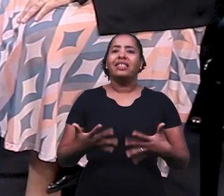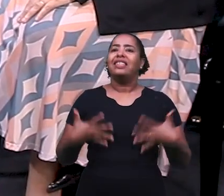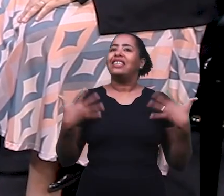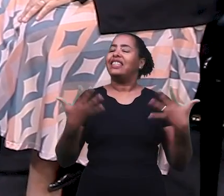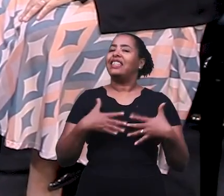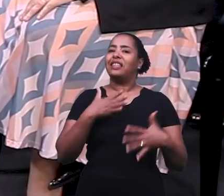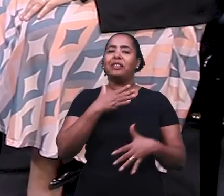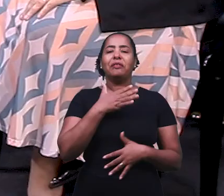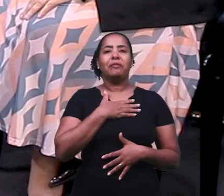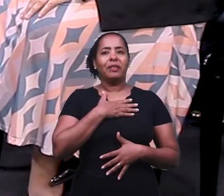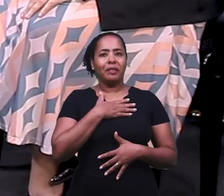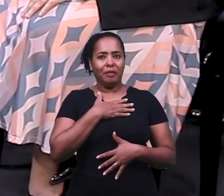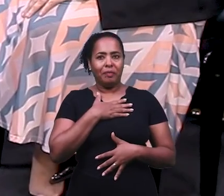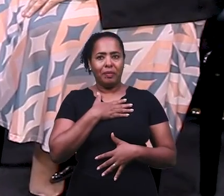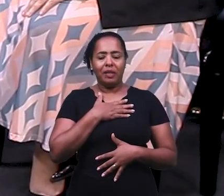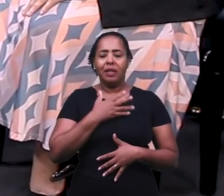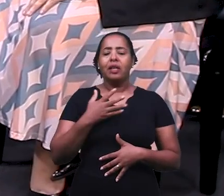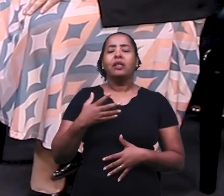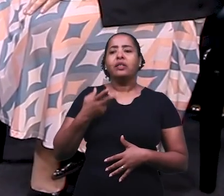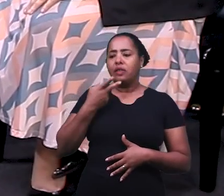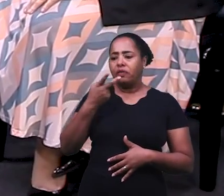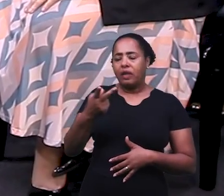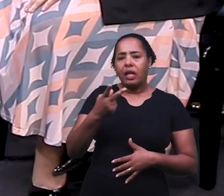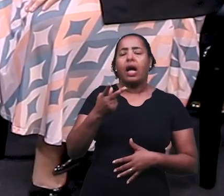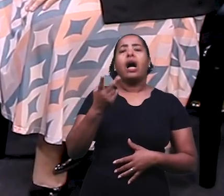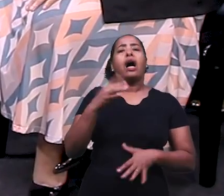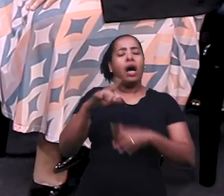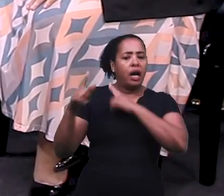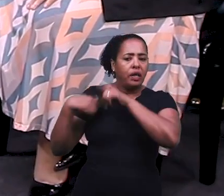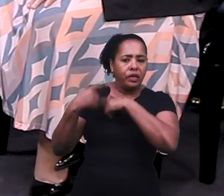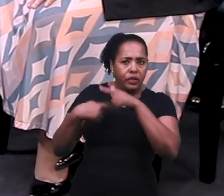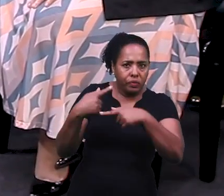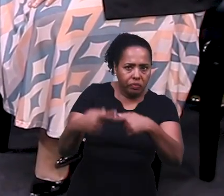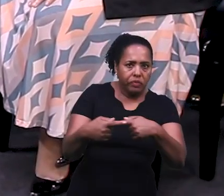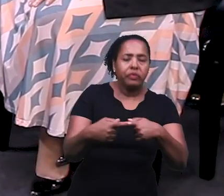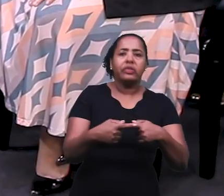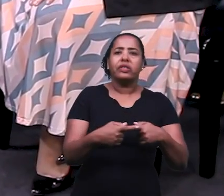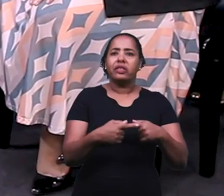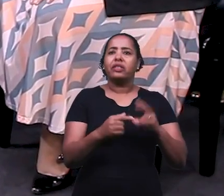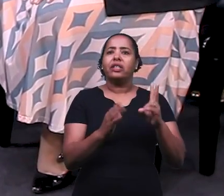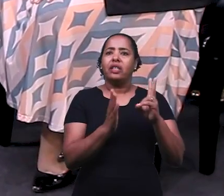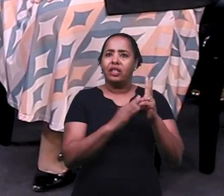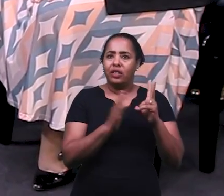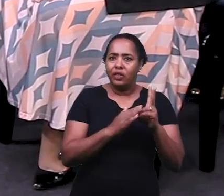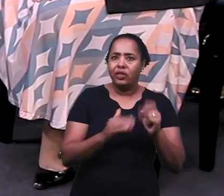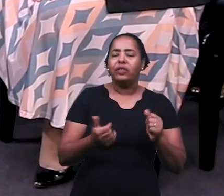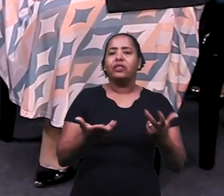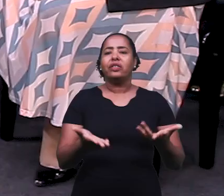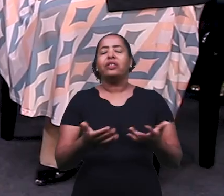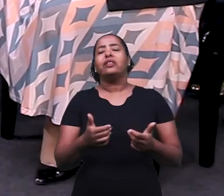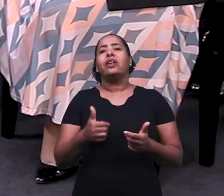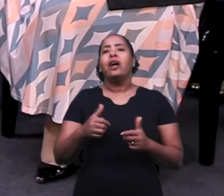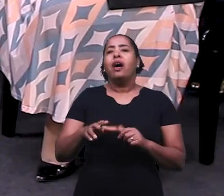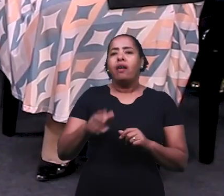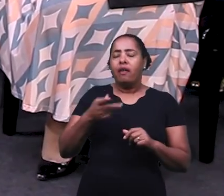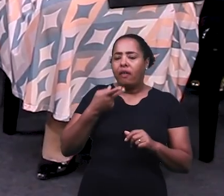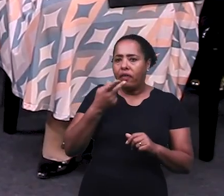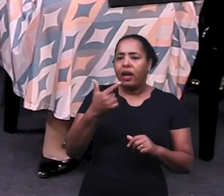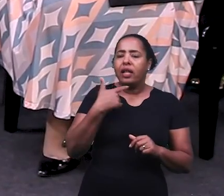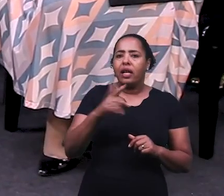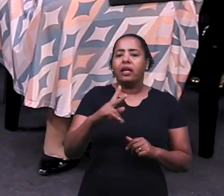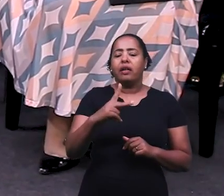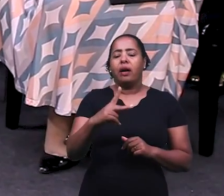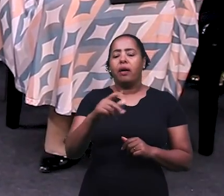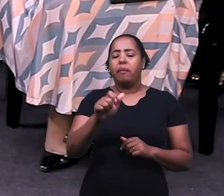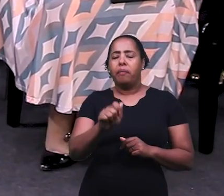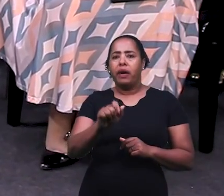muito grande. E é uma alegria muito, muito grande pra mim poder, né, dizer, sim, eu sou de origem indígena, meus pais, minha mãe, todo mundo indígena,